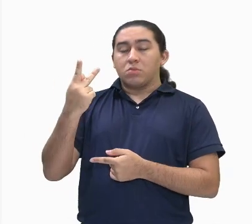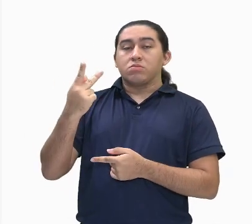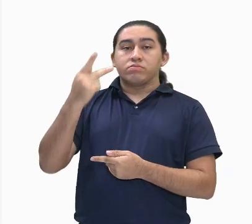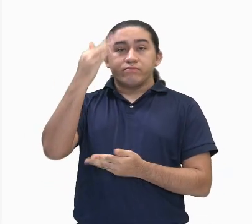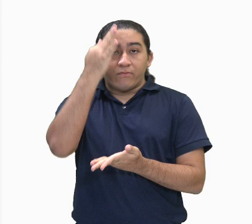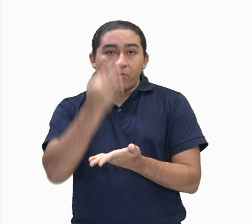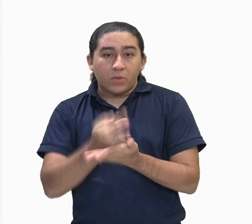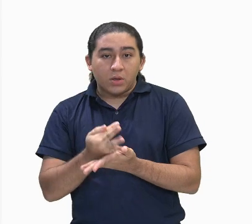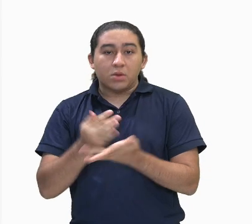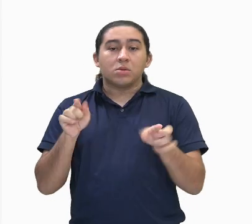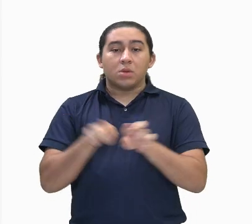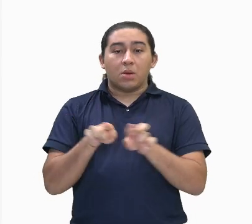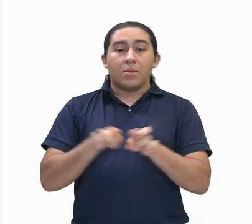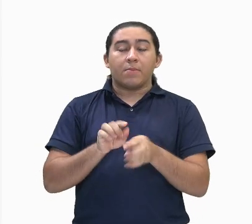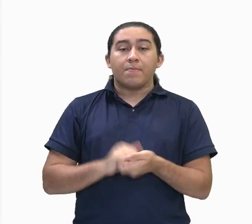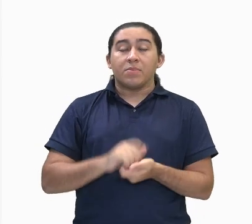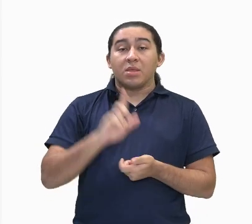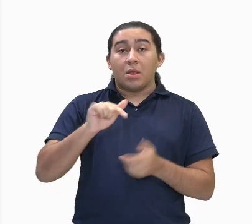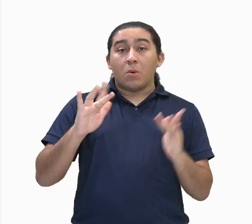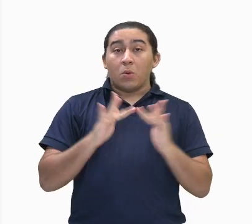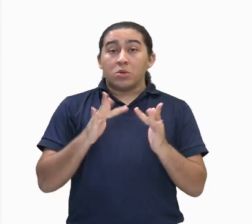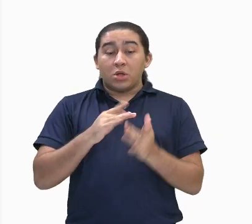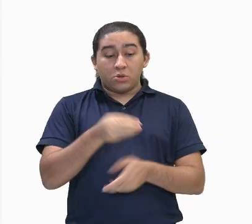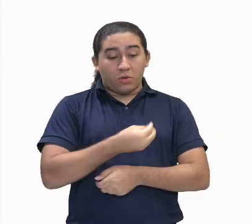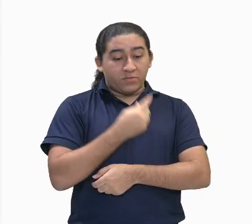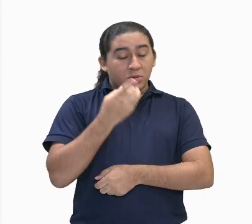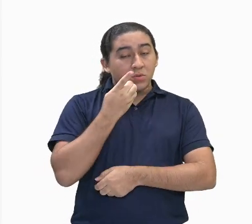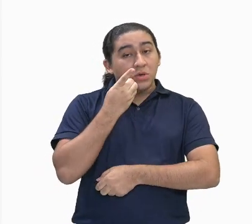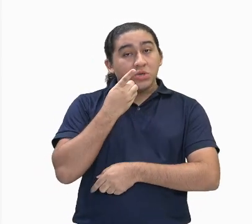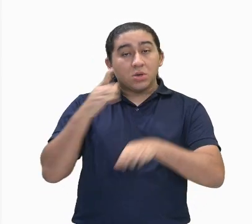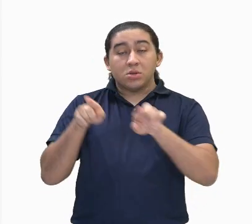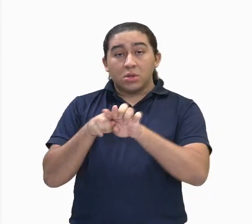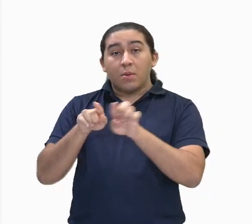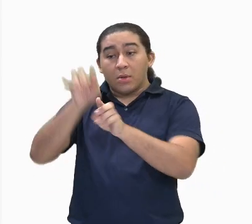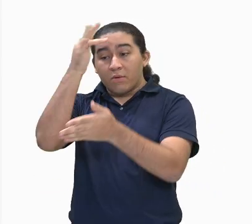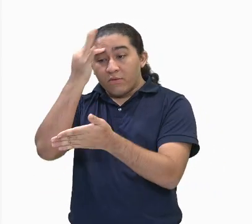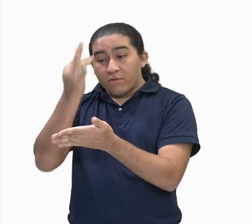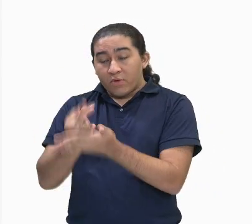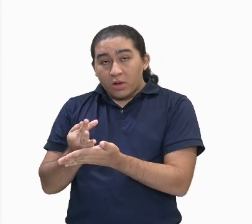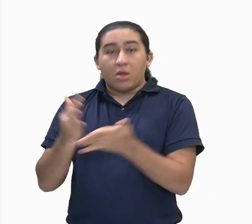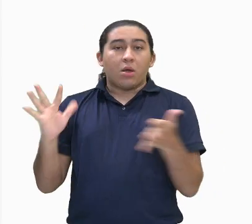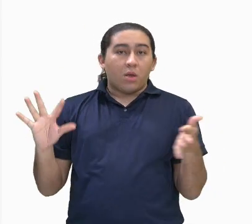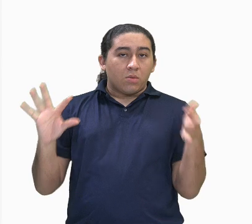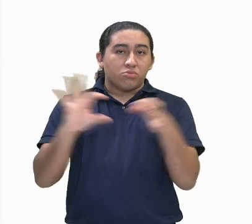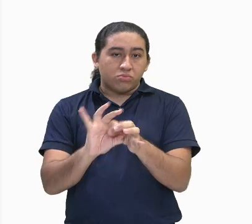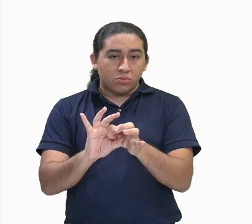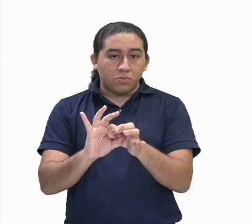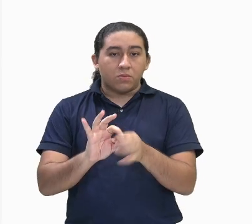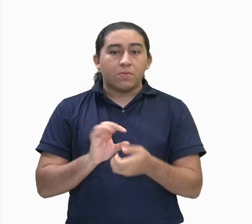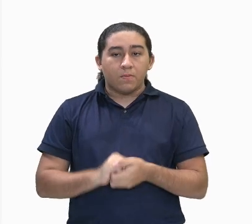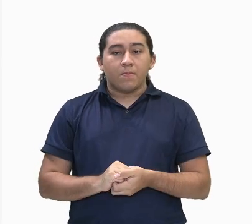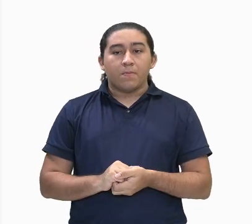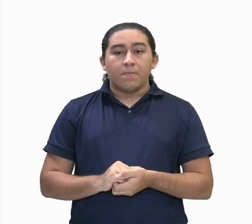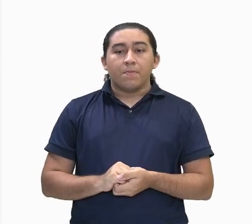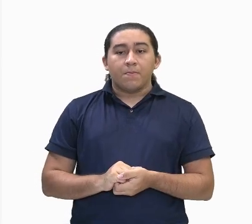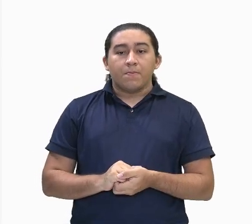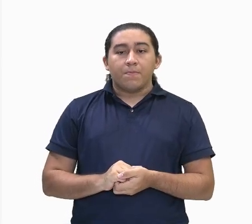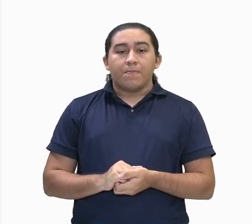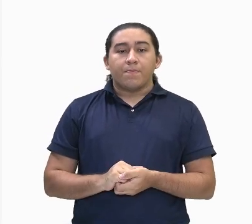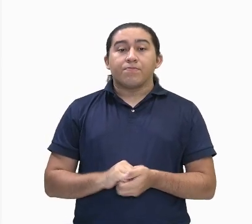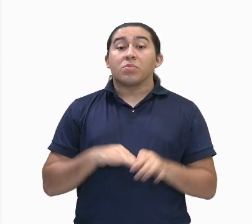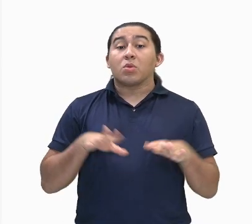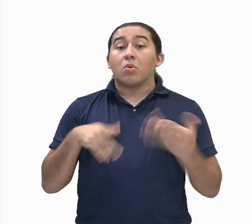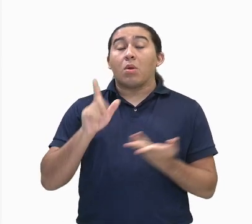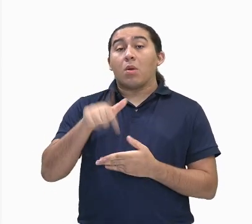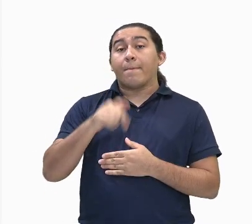o sagrado e o cotidiano, entre o sagrado e a nossa vida comum, nossa vida do dia a dia. Vamos ver aí quais são